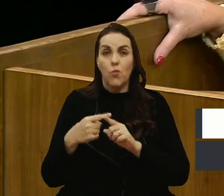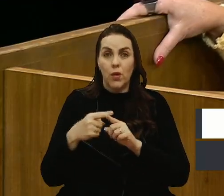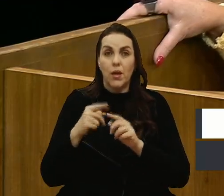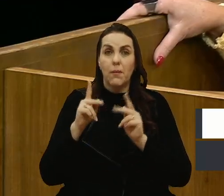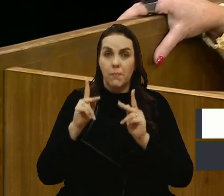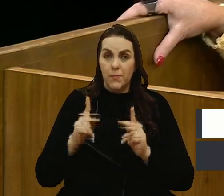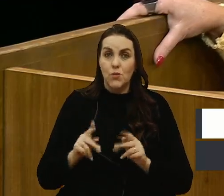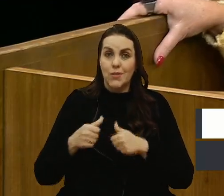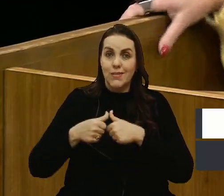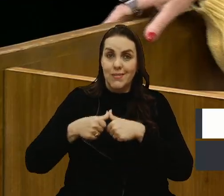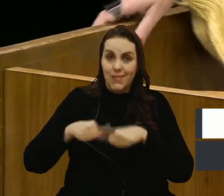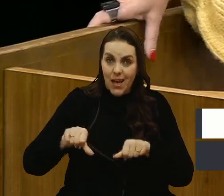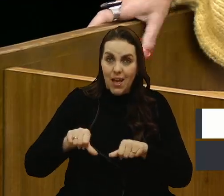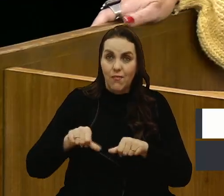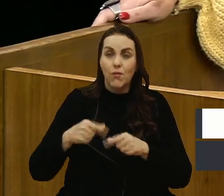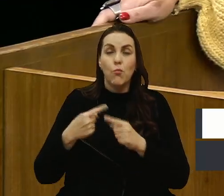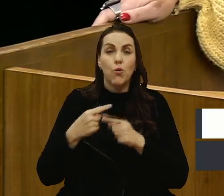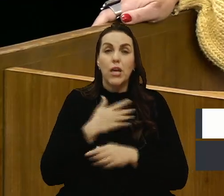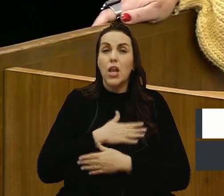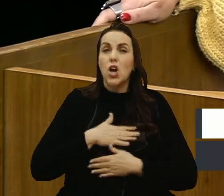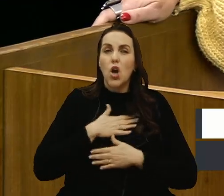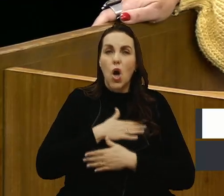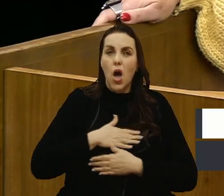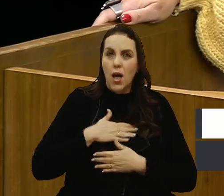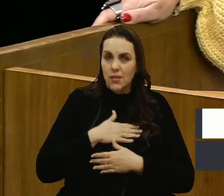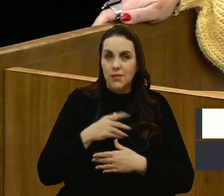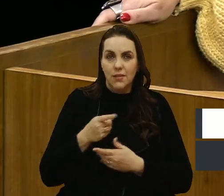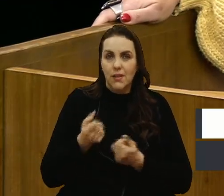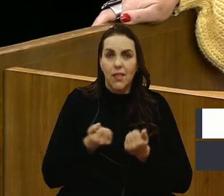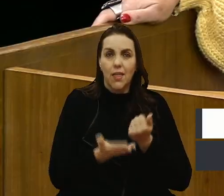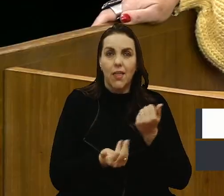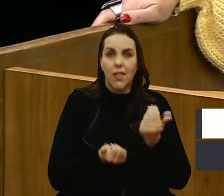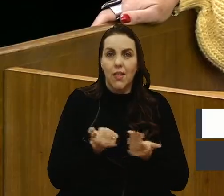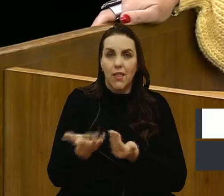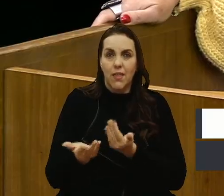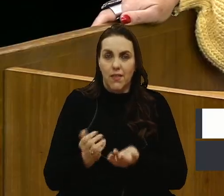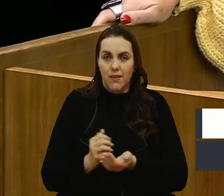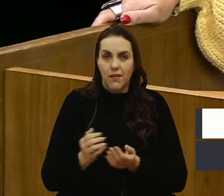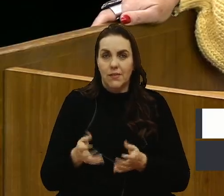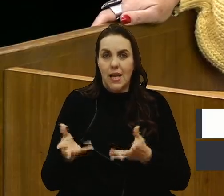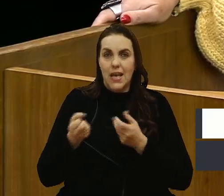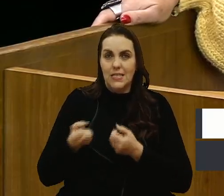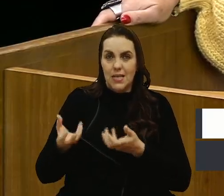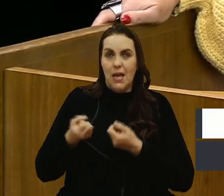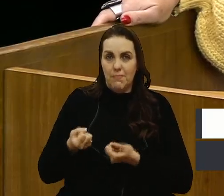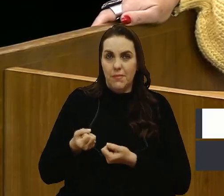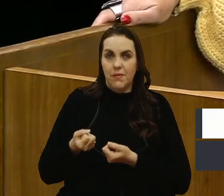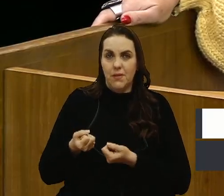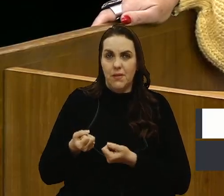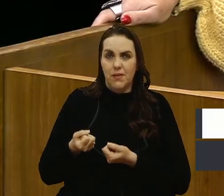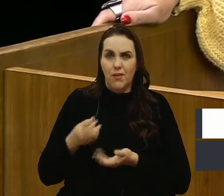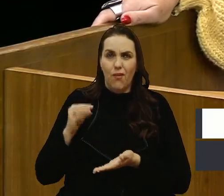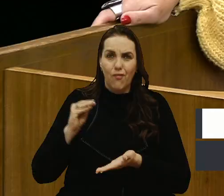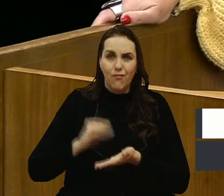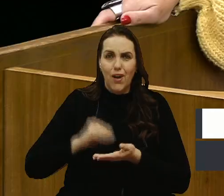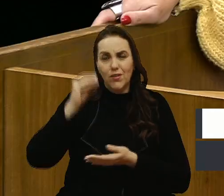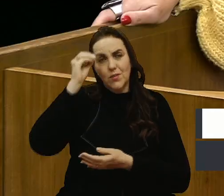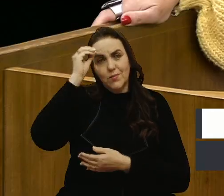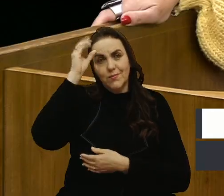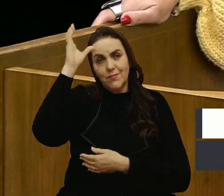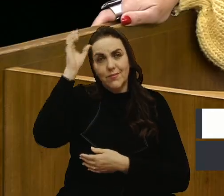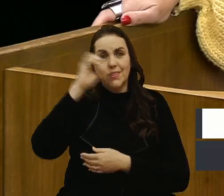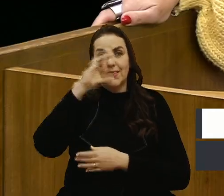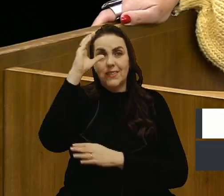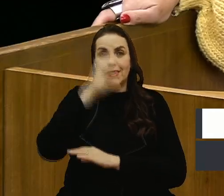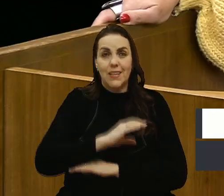em situação de rua porque gostavam de ganhar isso. Isso demonstra uma falta de conhecimento que o cidadão, a cidadã comum,